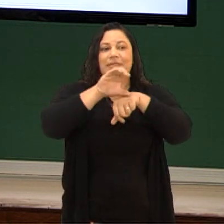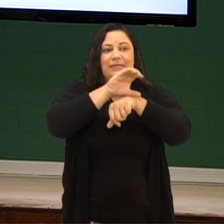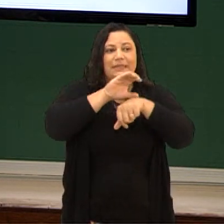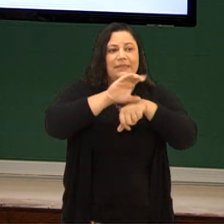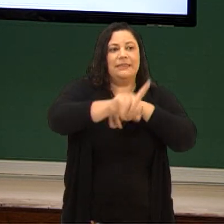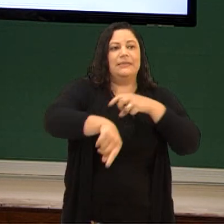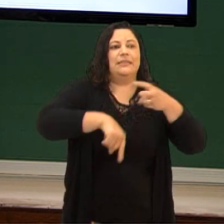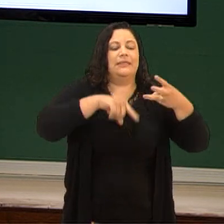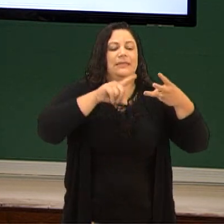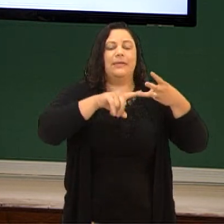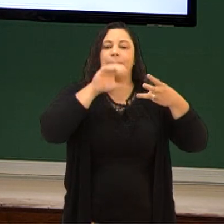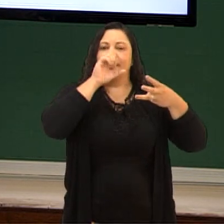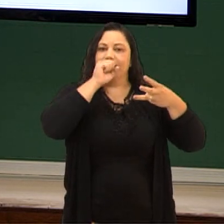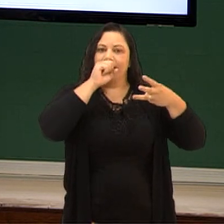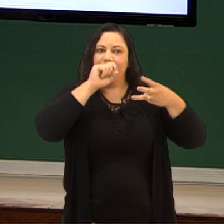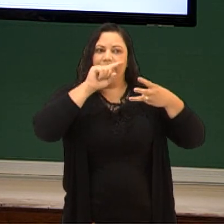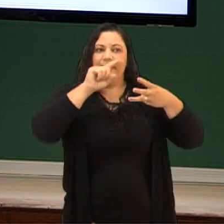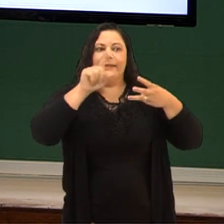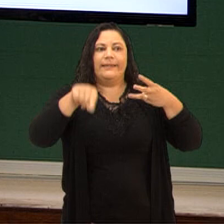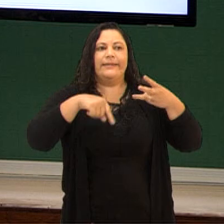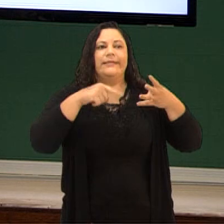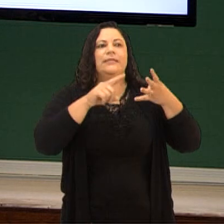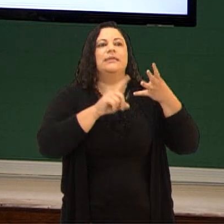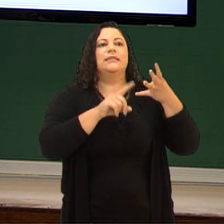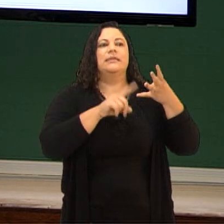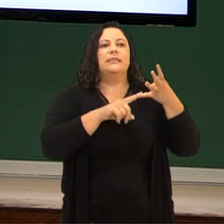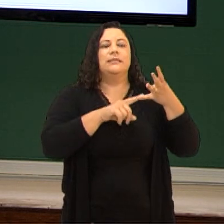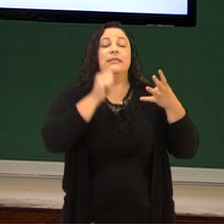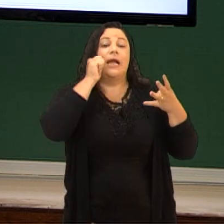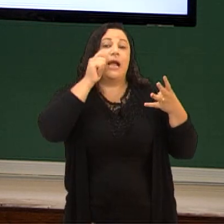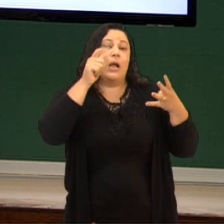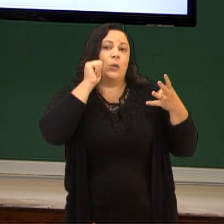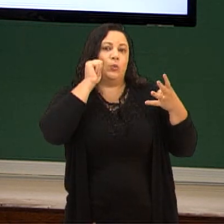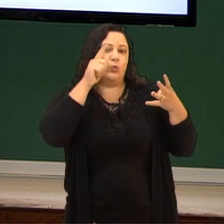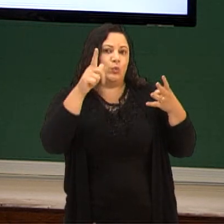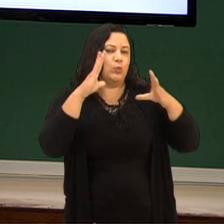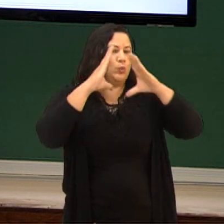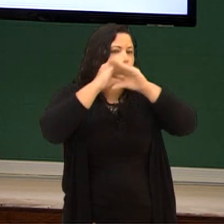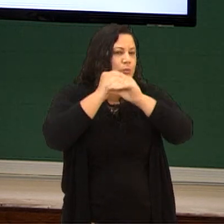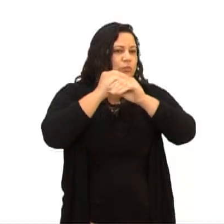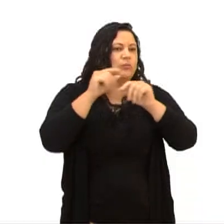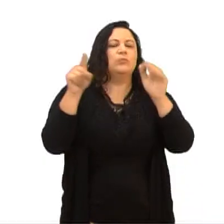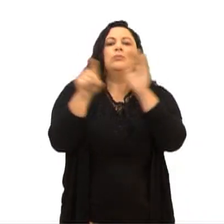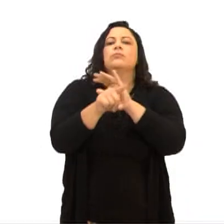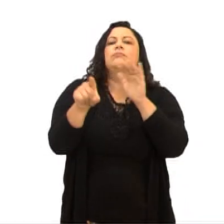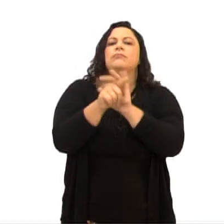anfíbios estão aqui em azul mais escuro, certo? Então, a professora tem uma perguntinha.